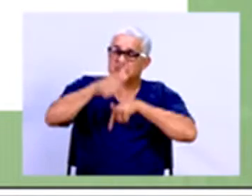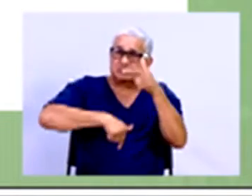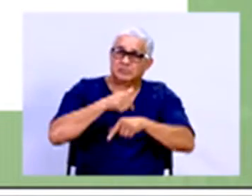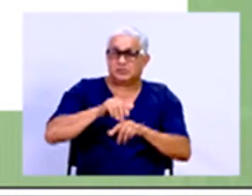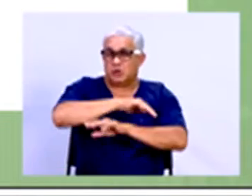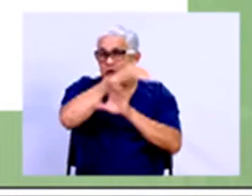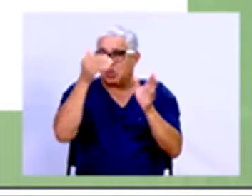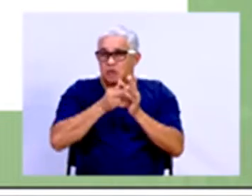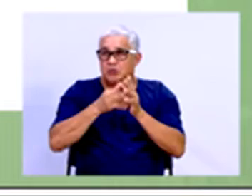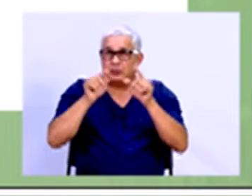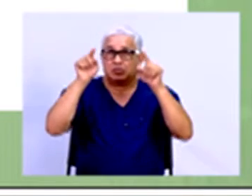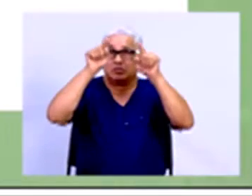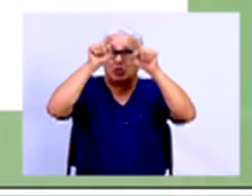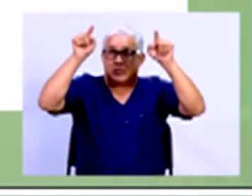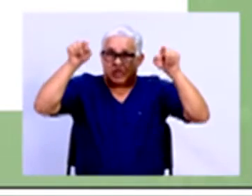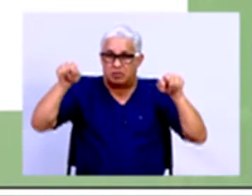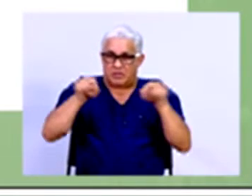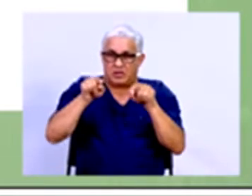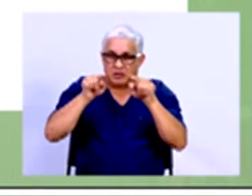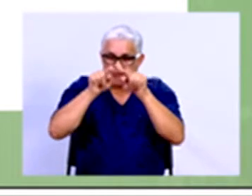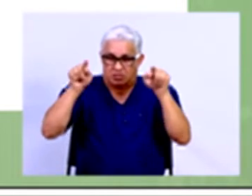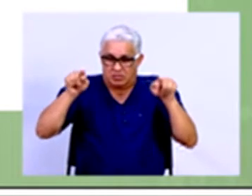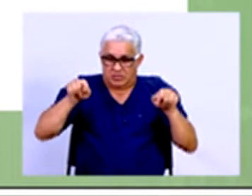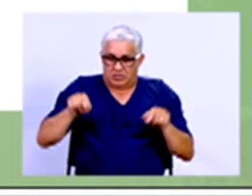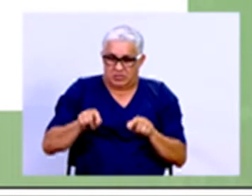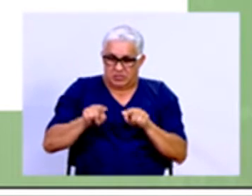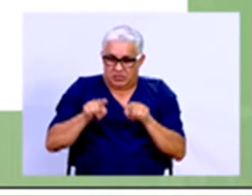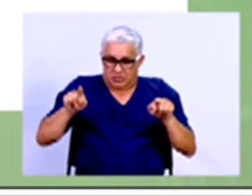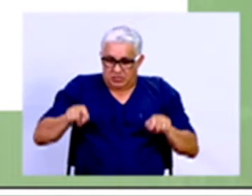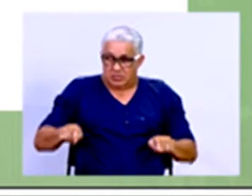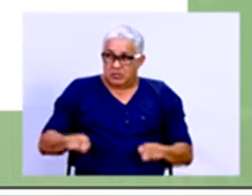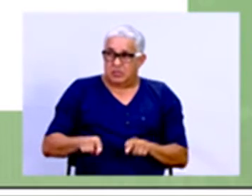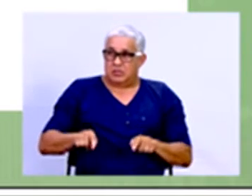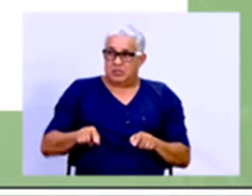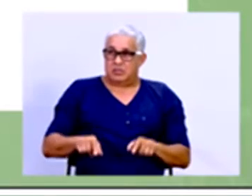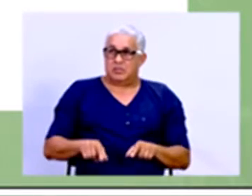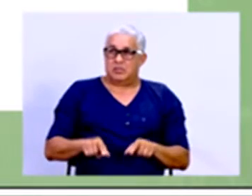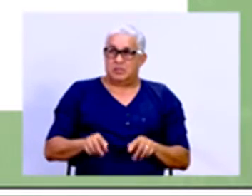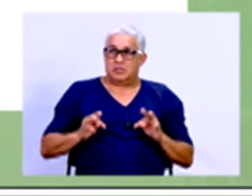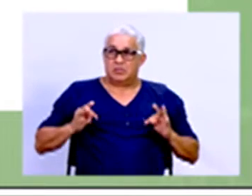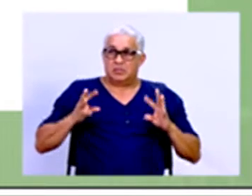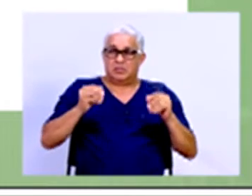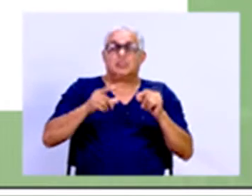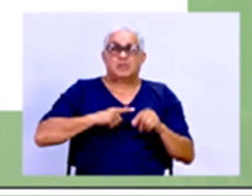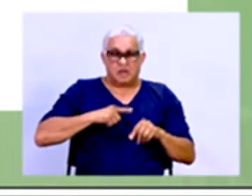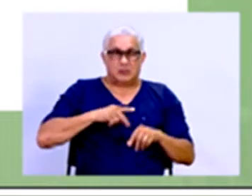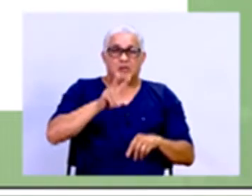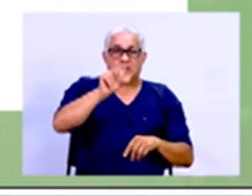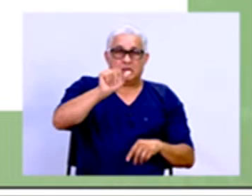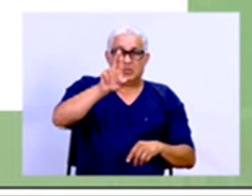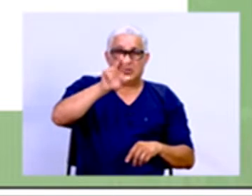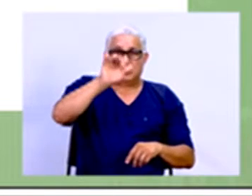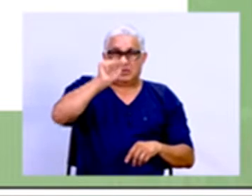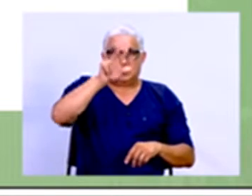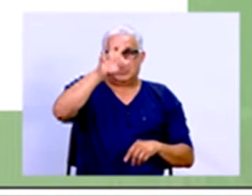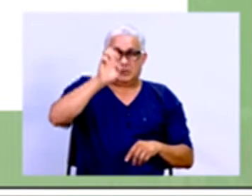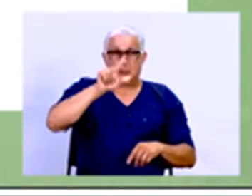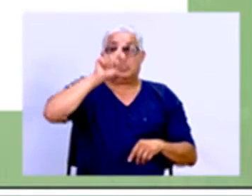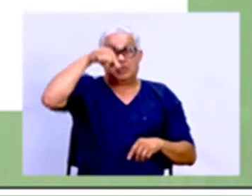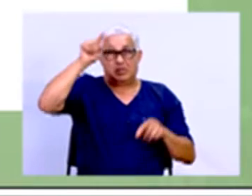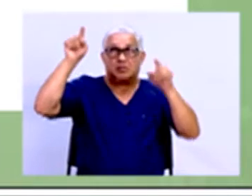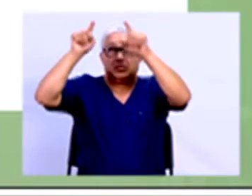entre colchetes aqui, as informações. Logo, quando a gente tem a variável e depois colchetes, né,